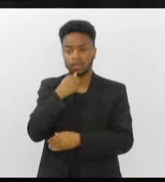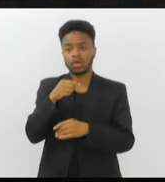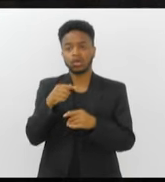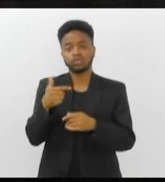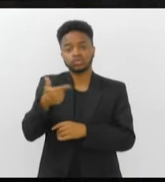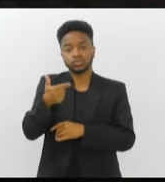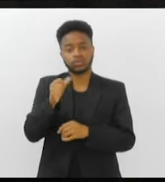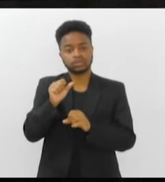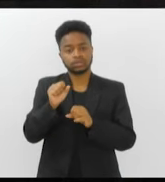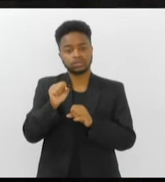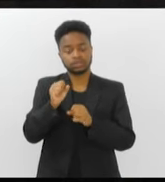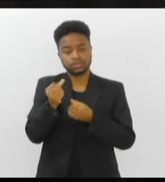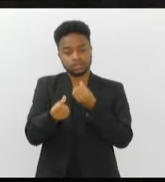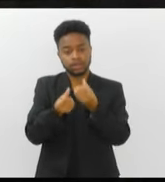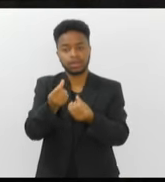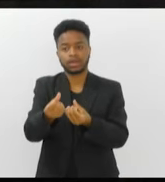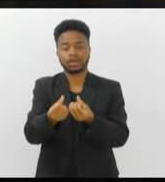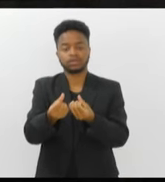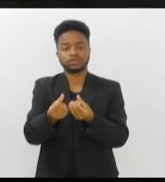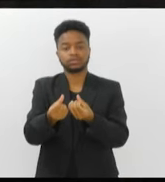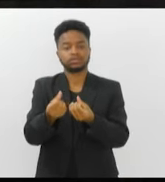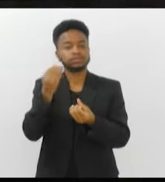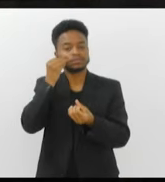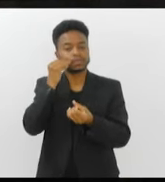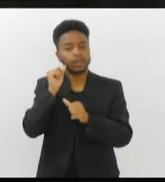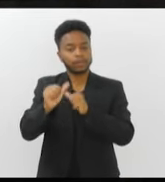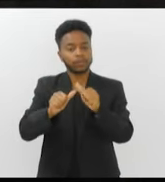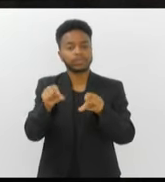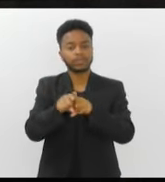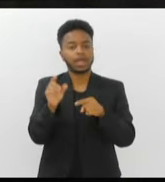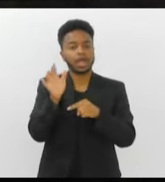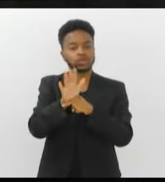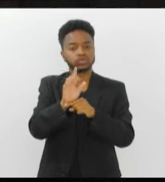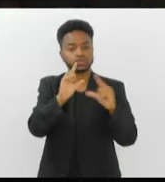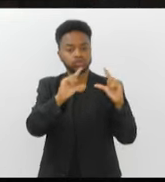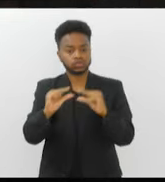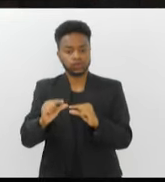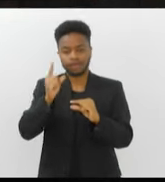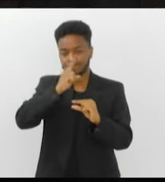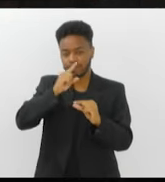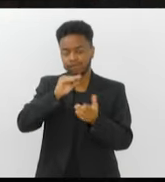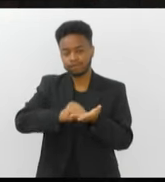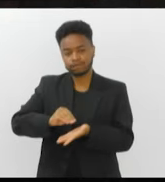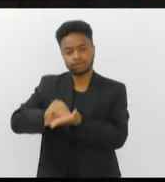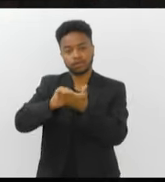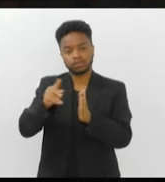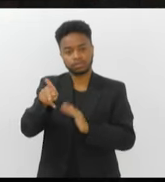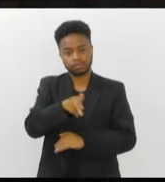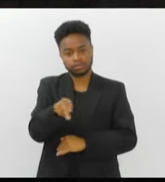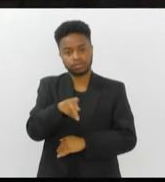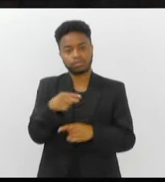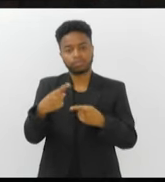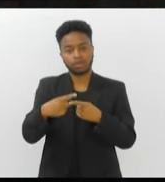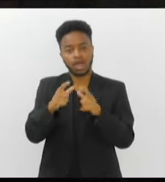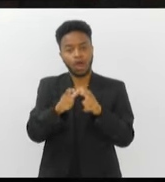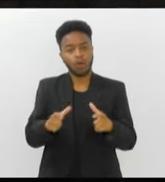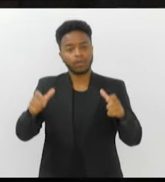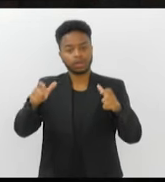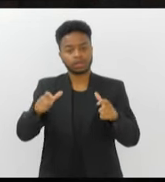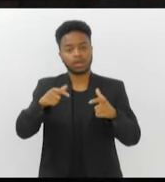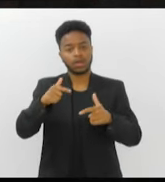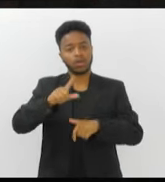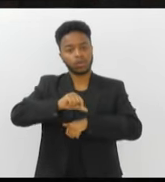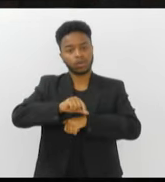semestre. Essa migração ia ajudar a reduzir o déficit que a gente tem de falta de professor, porque ia estender a carga horária